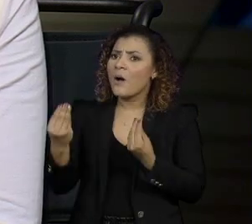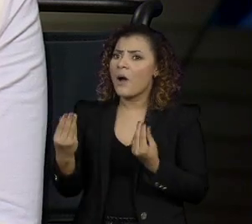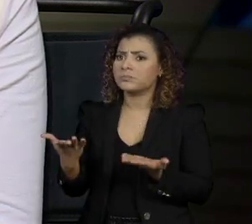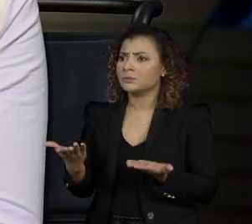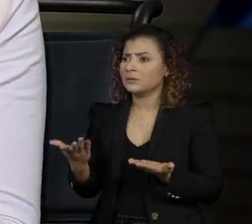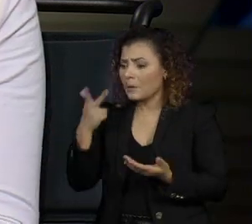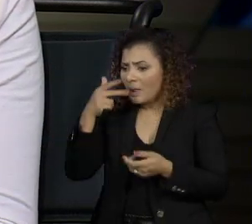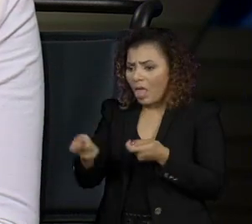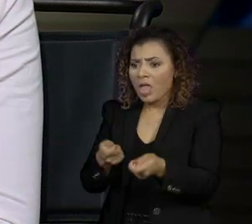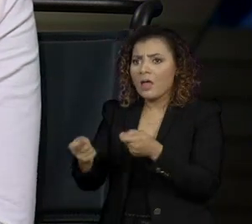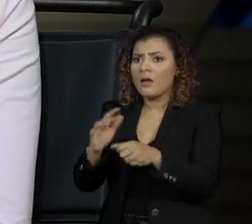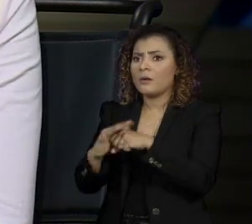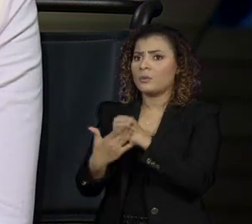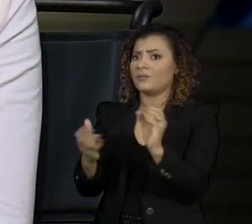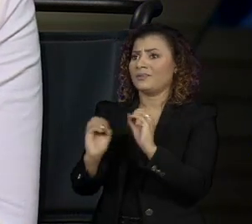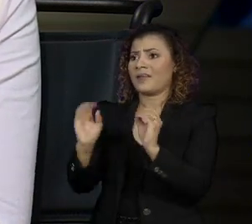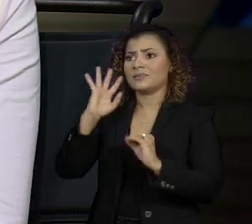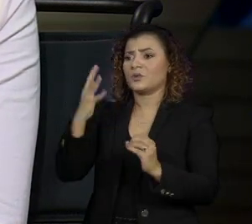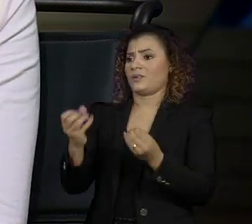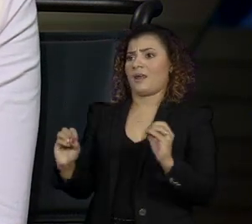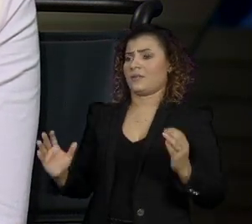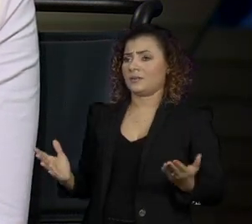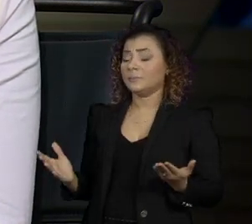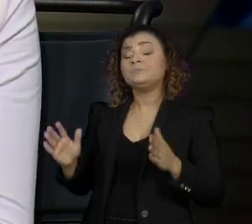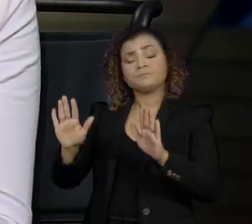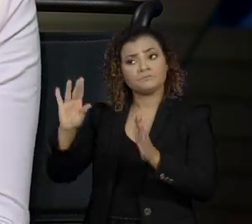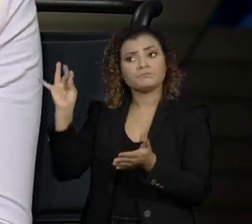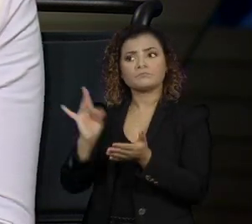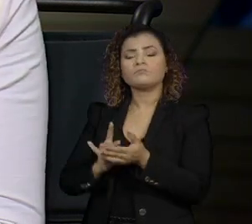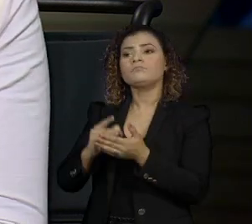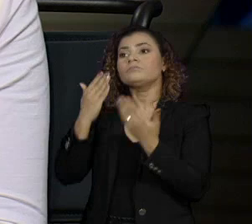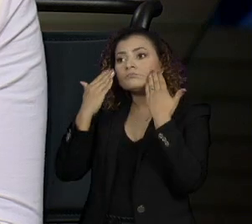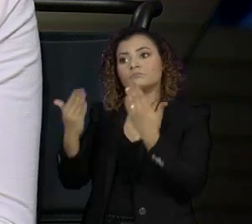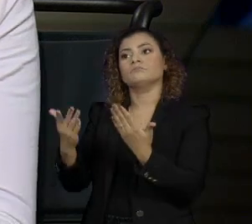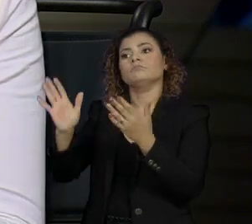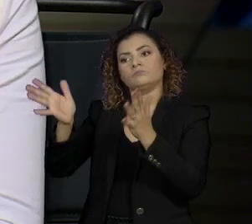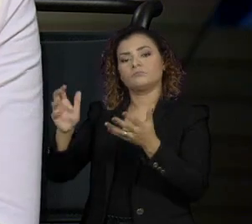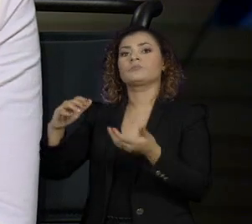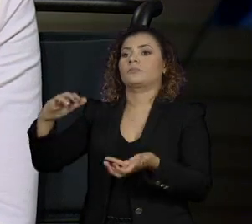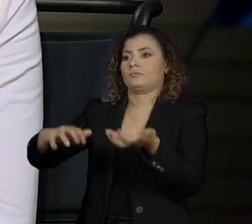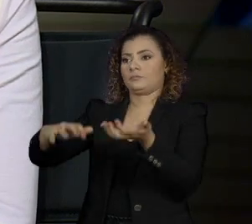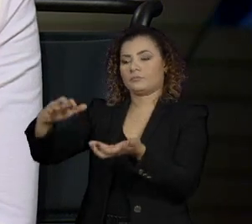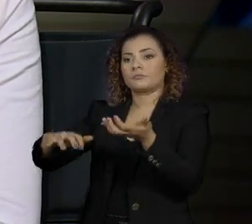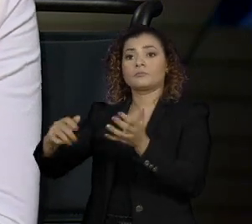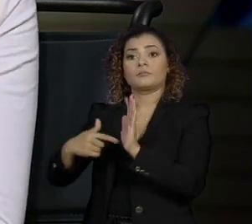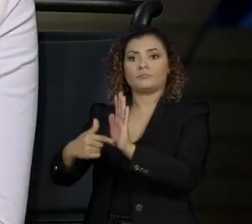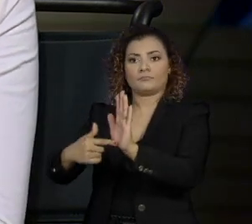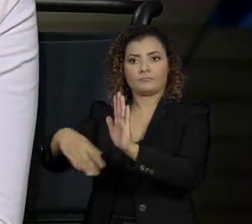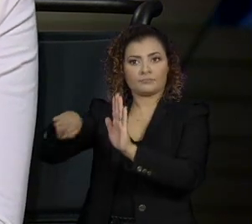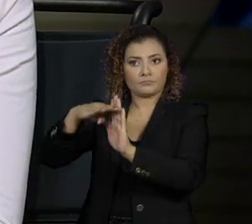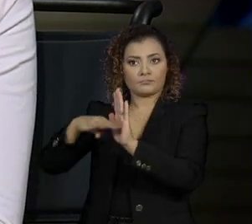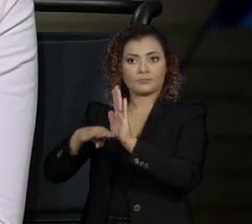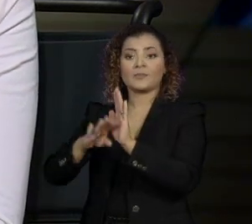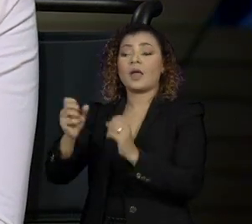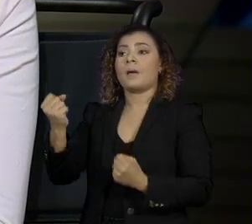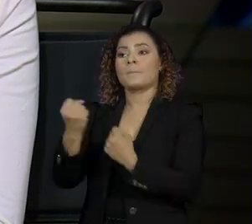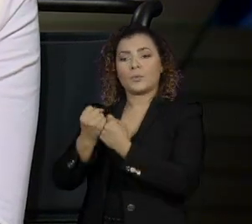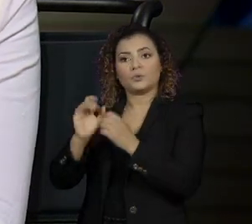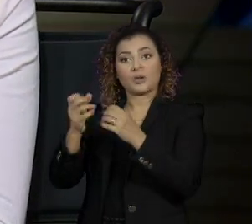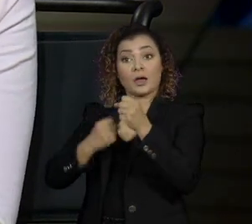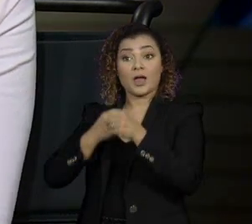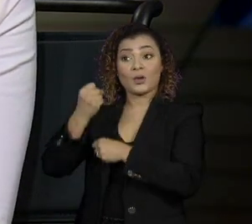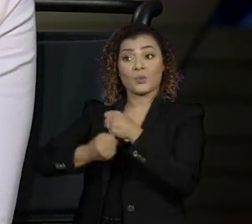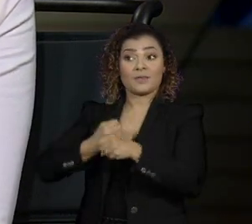da pandemia. Mas, enfim, claramente o Congresso está cobrando o preço para o apoio. Ano que vem é ano